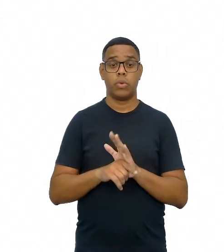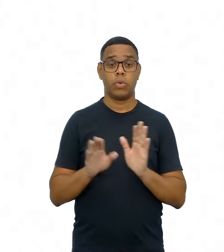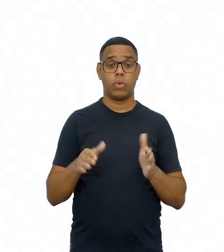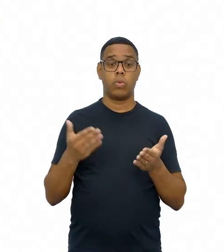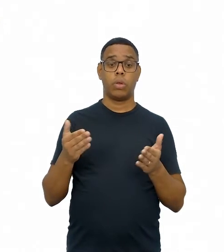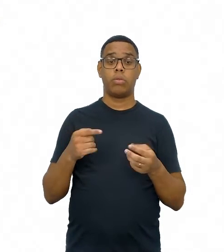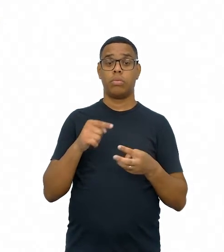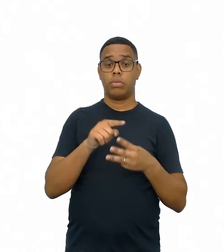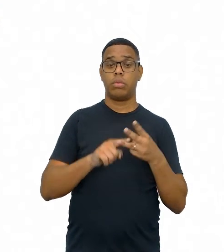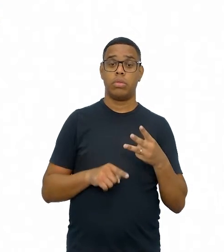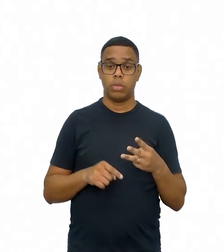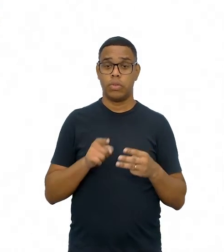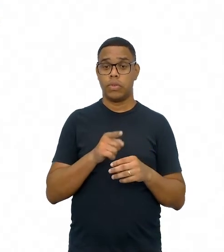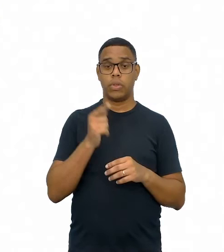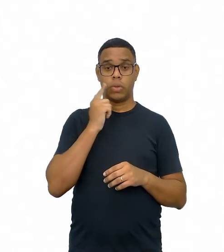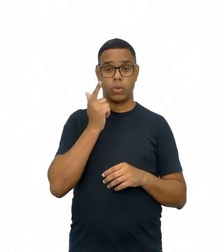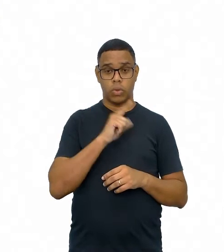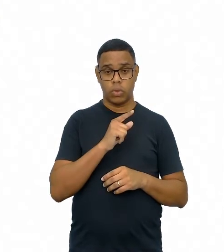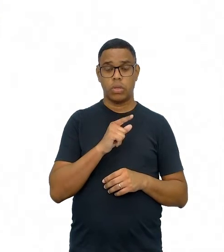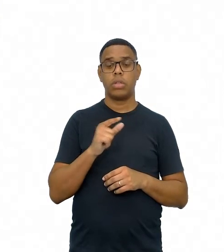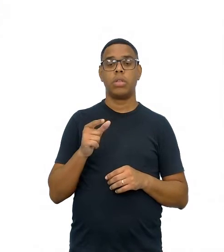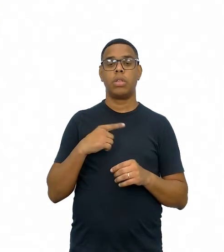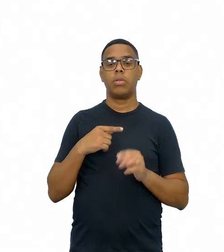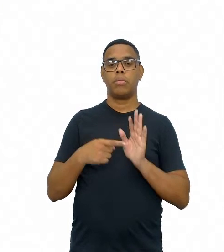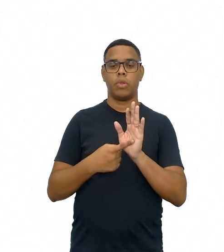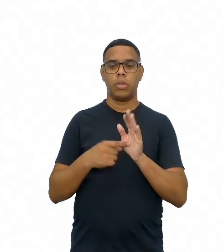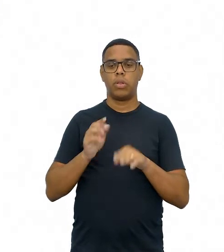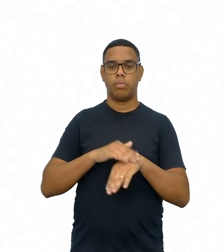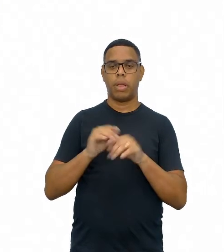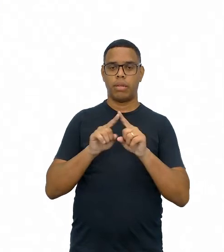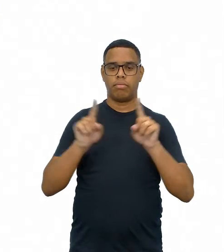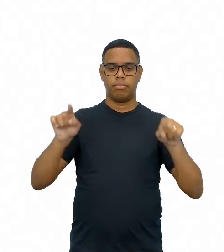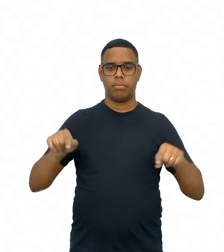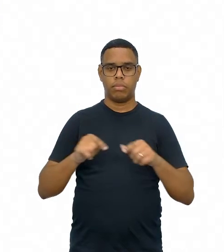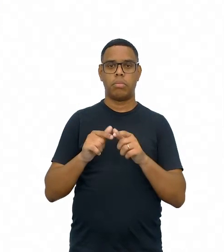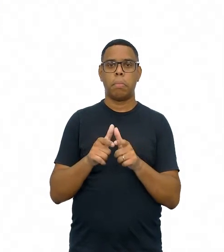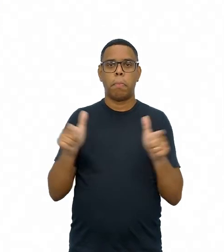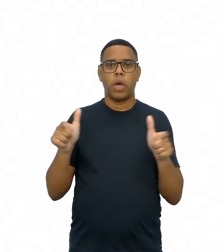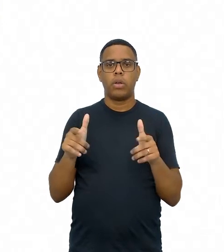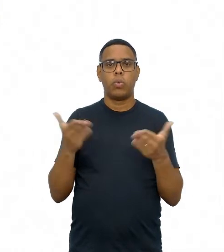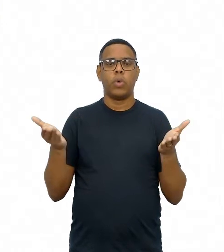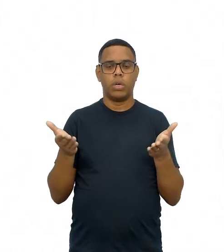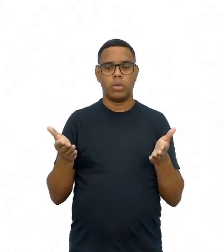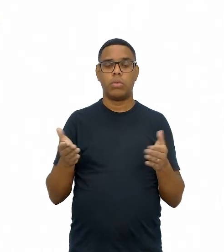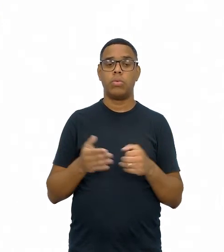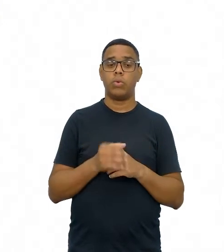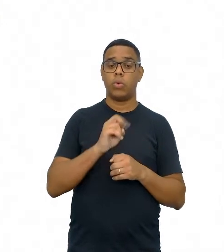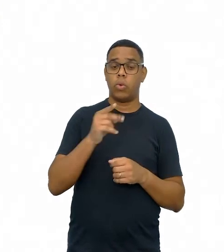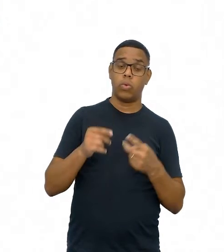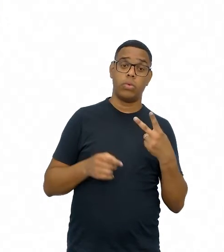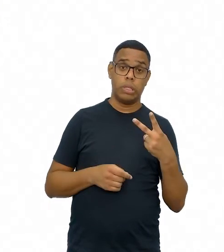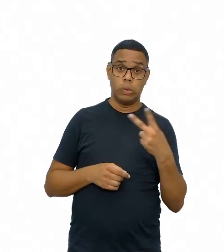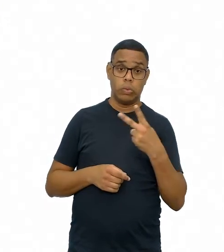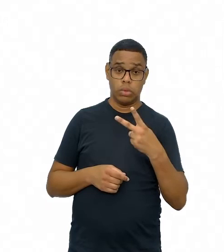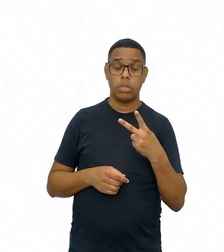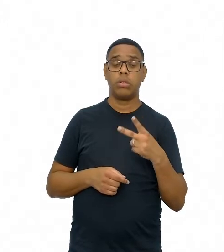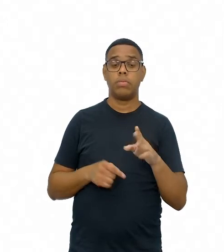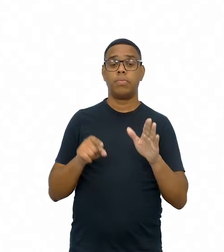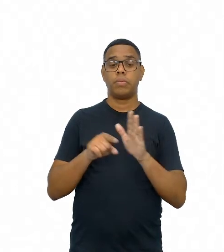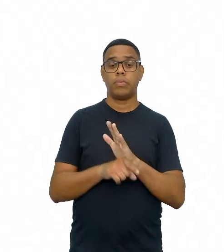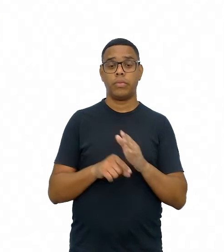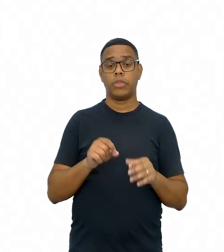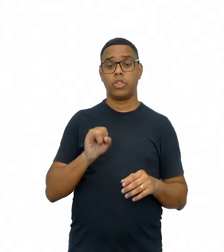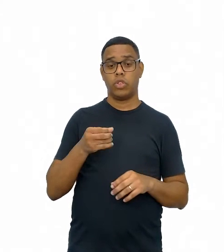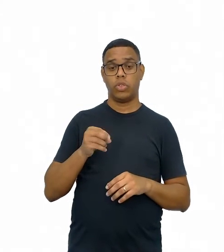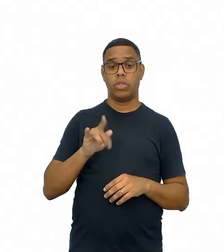qual das 3 plantações você considera que apresenta o maior comprimento para o contorno, ou então a segunda questão que vai dizer,